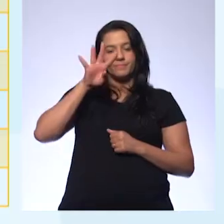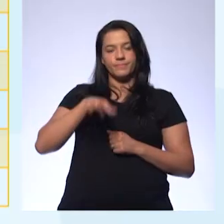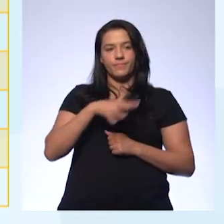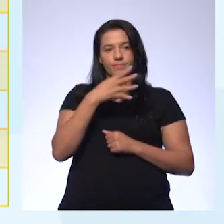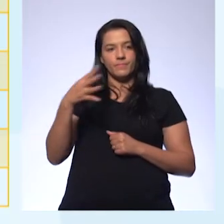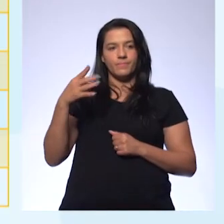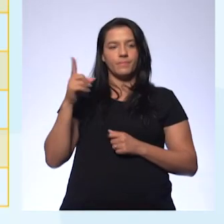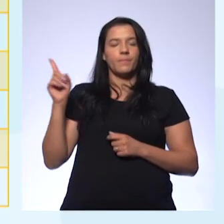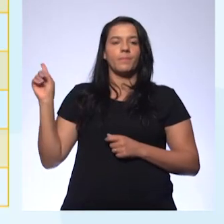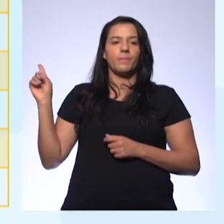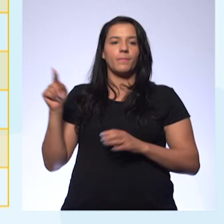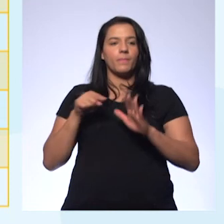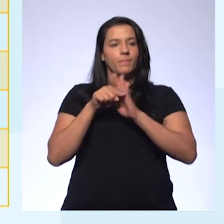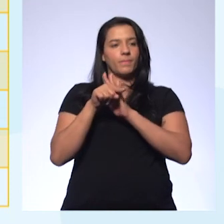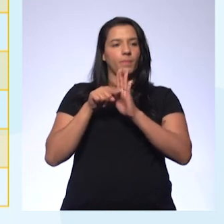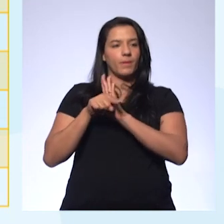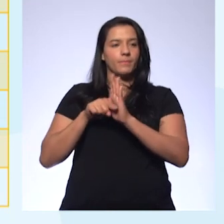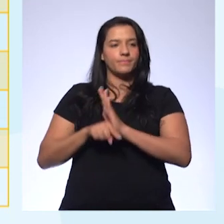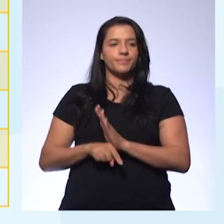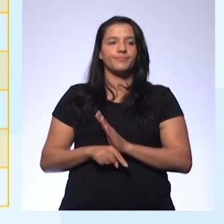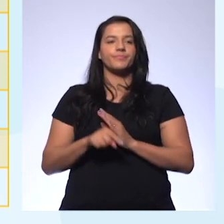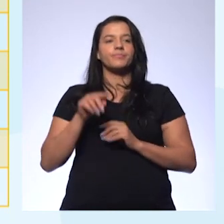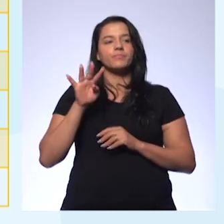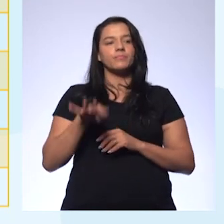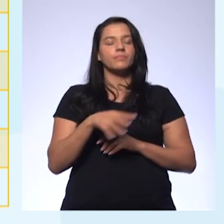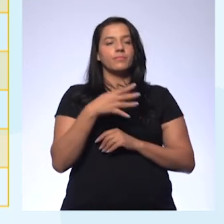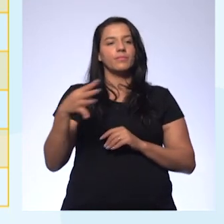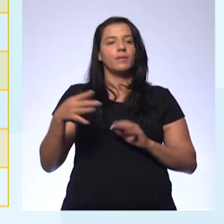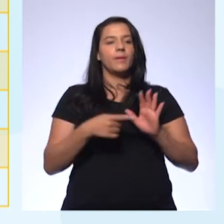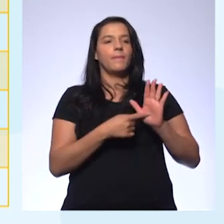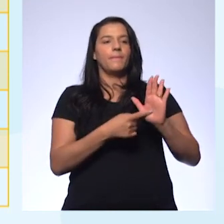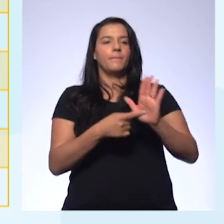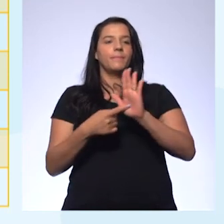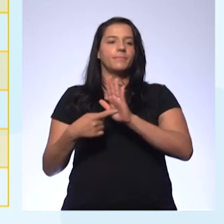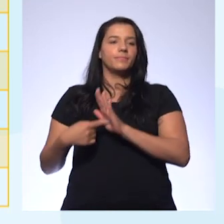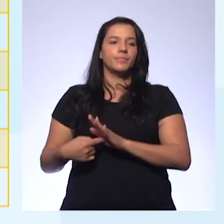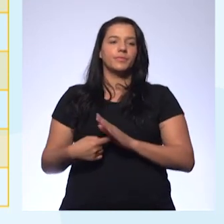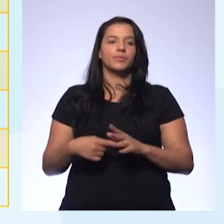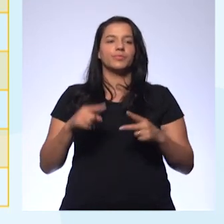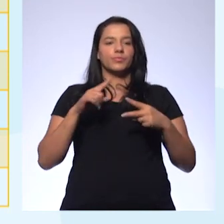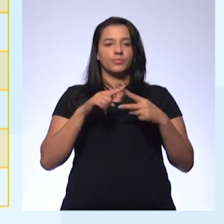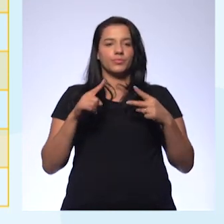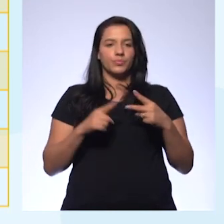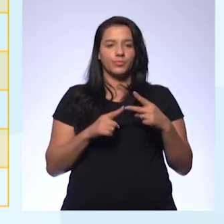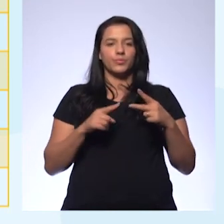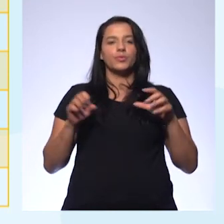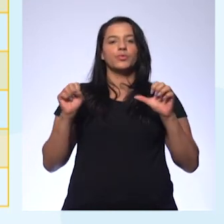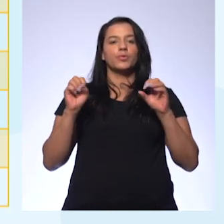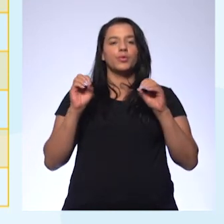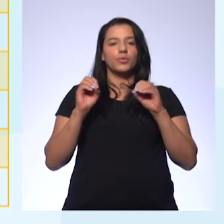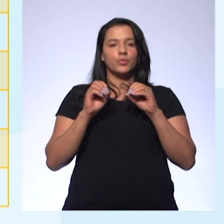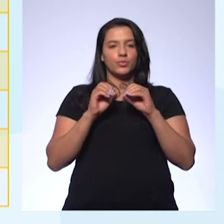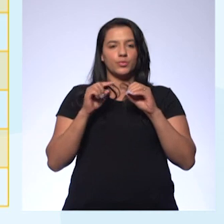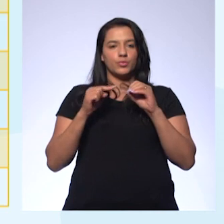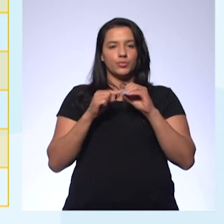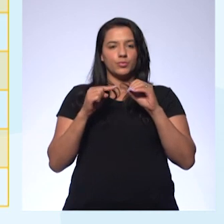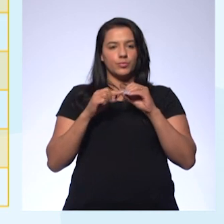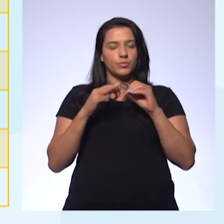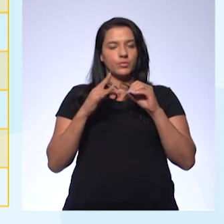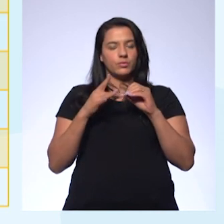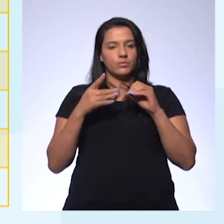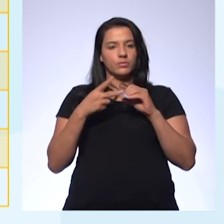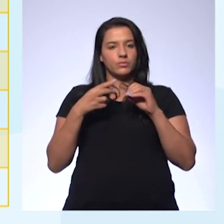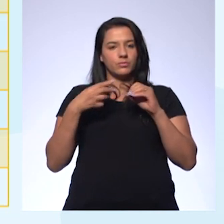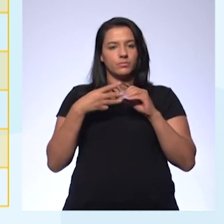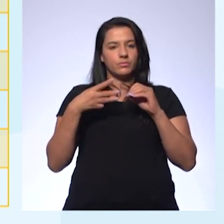um pouquinho. Ó. Ele fala assim, a tabela mostra as propriedades de duas substâncias, A e B. Sabendo que A e B têm a